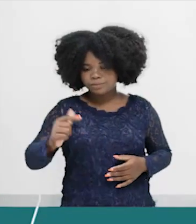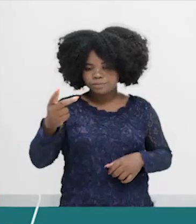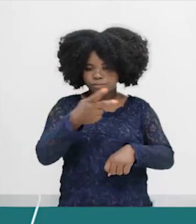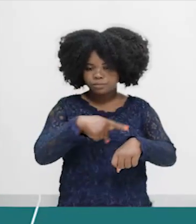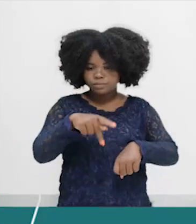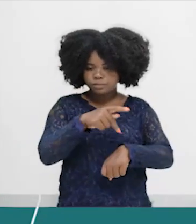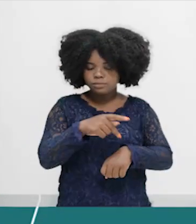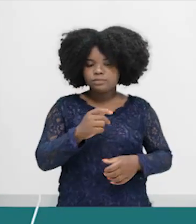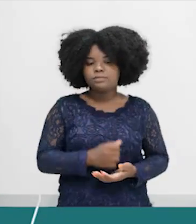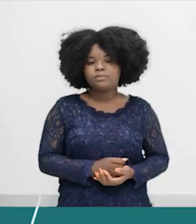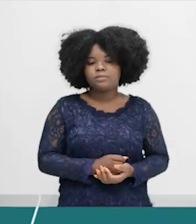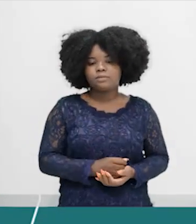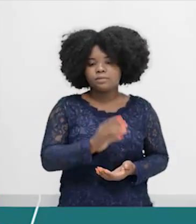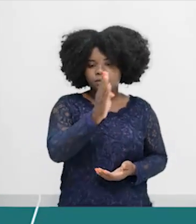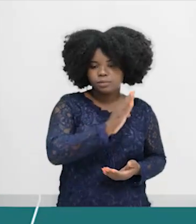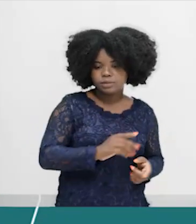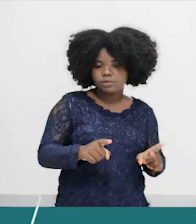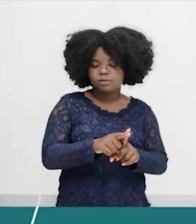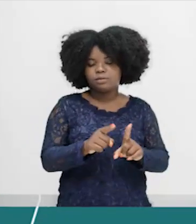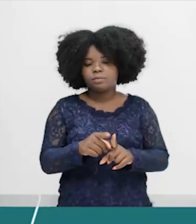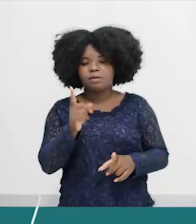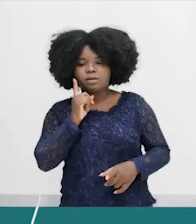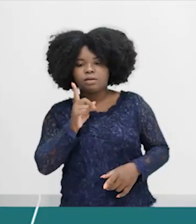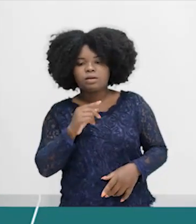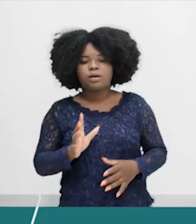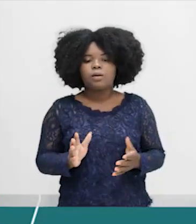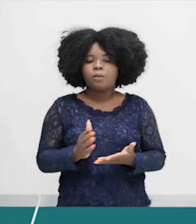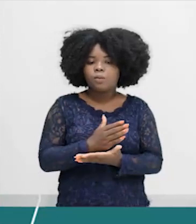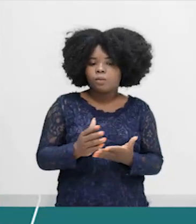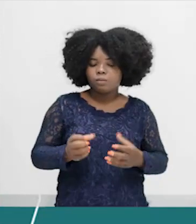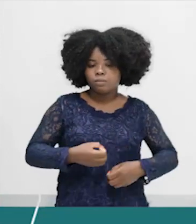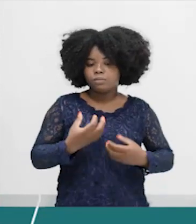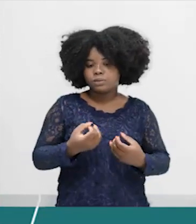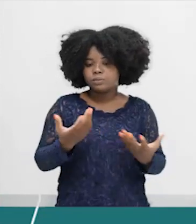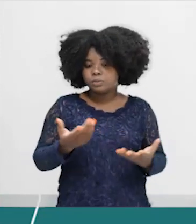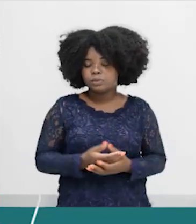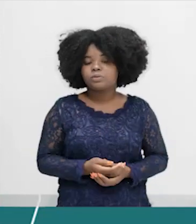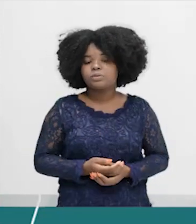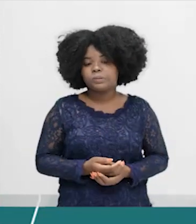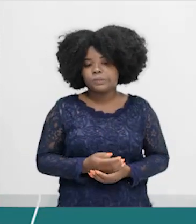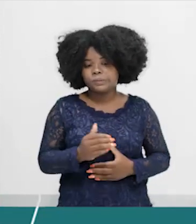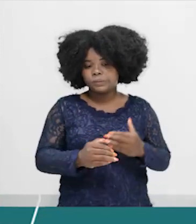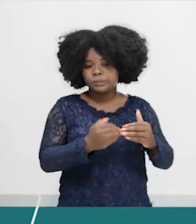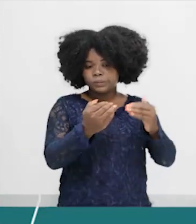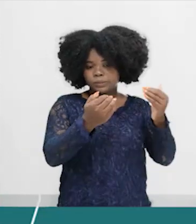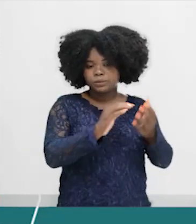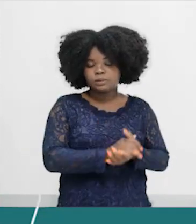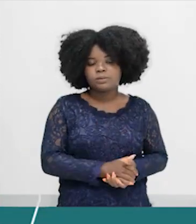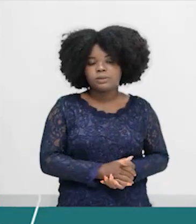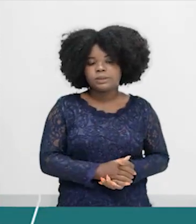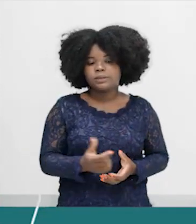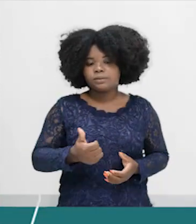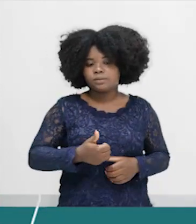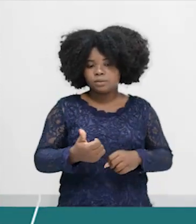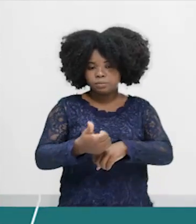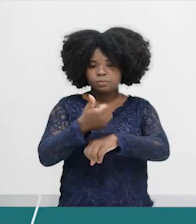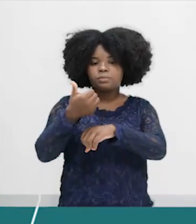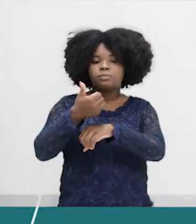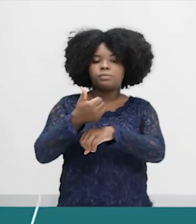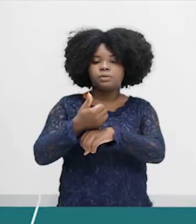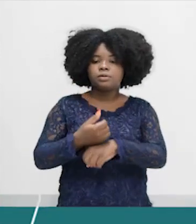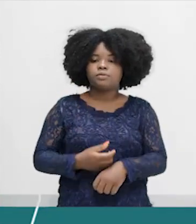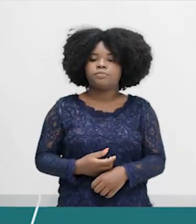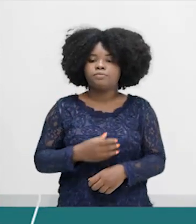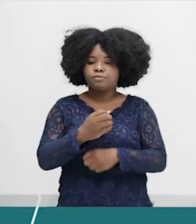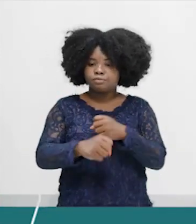eu centrei no Brasil e centrei nos Estados Unidos, começam a desenvolver essa situação, tanto que a primeira história em quadrinhos foi publicada em